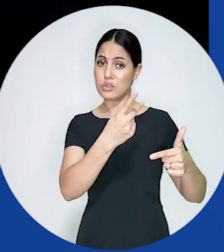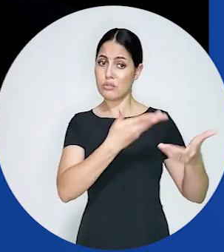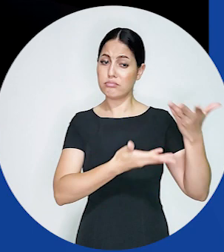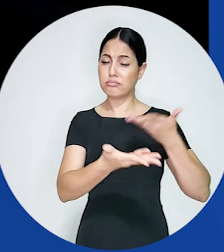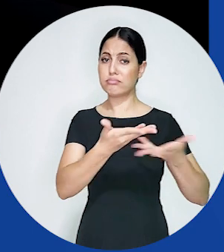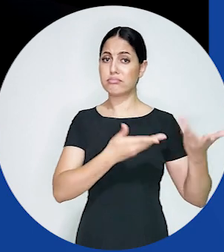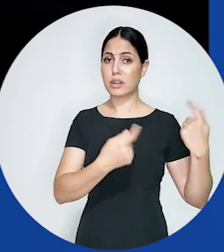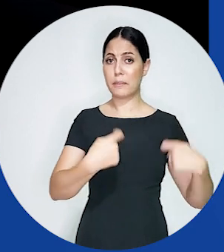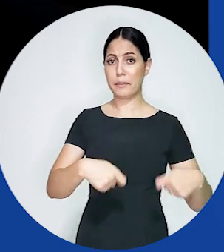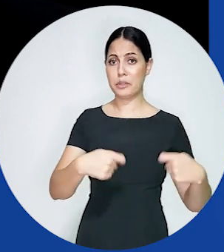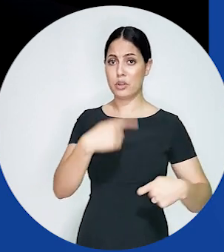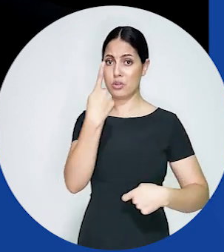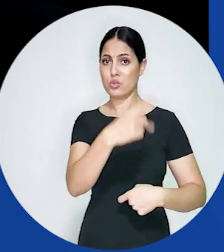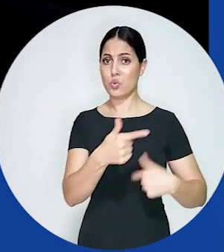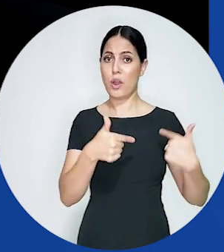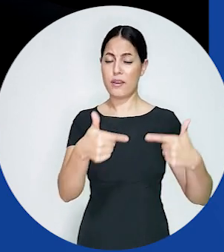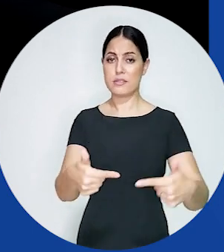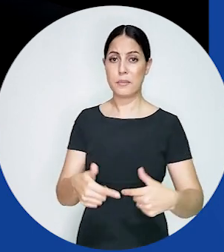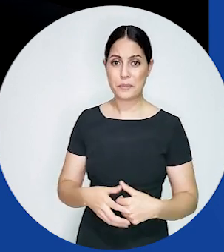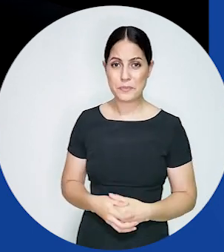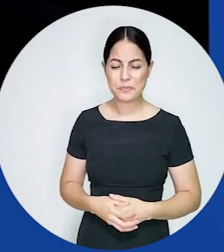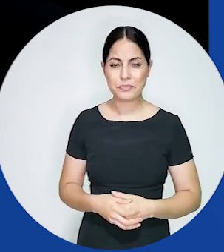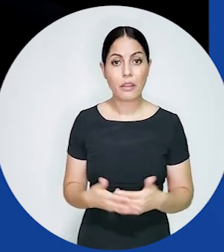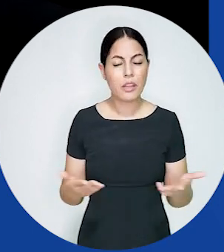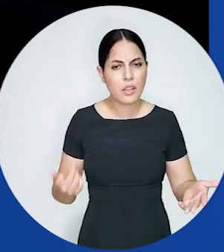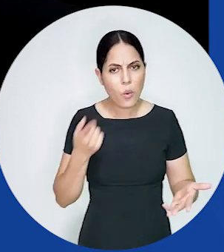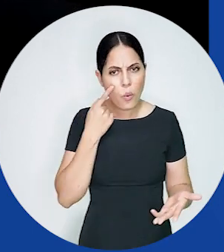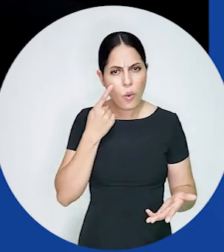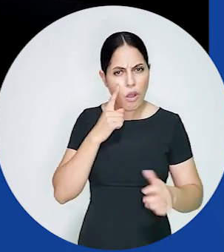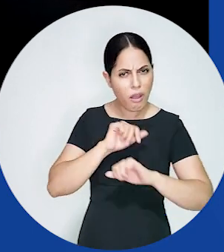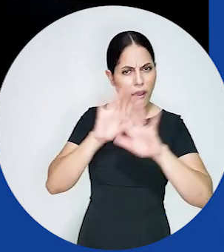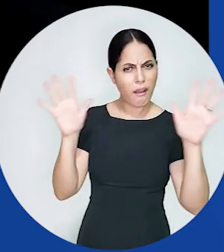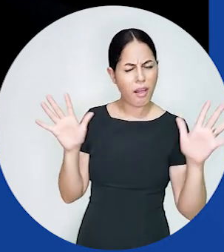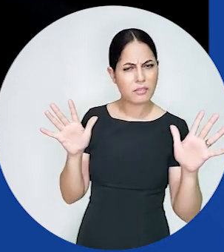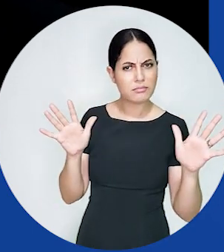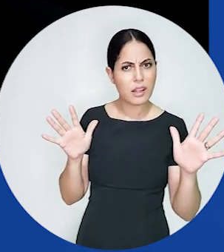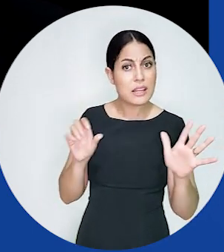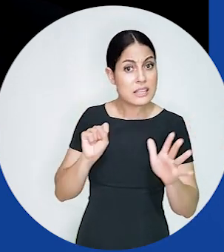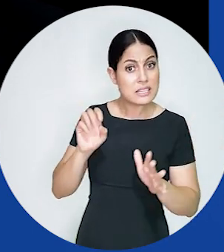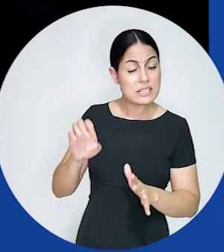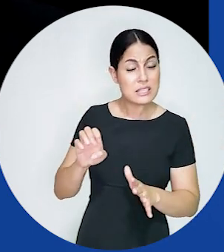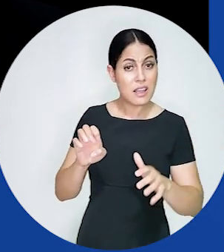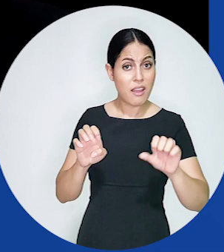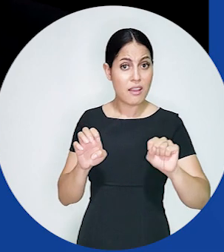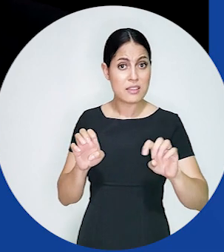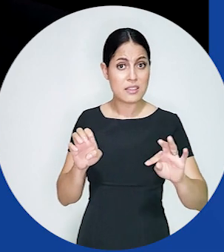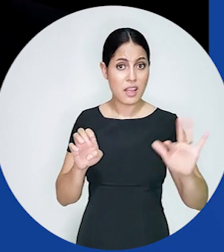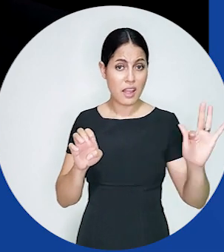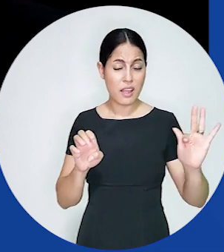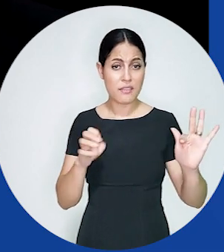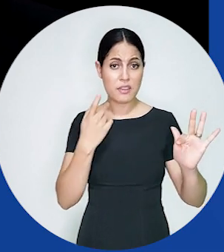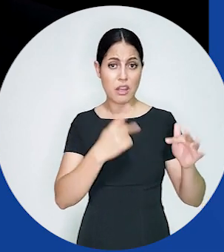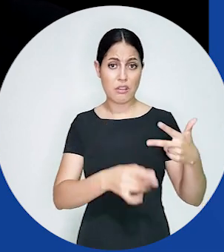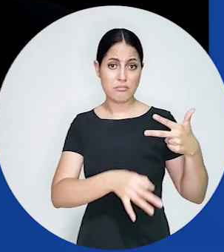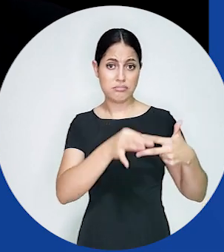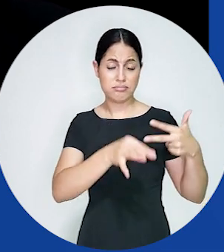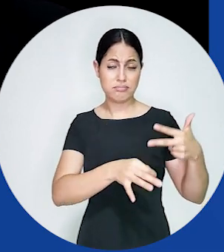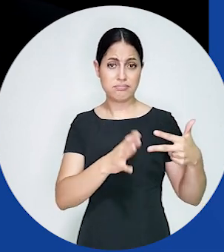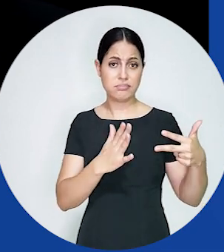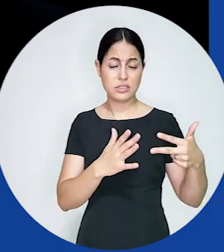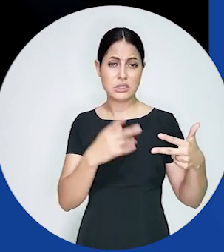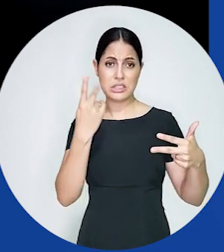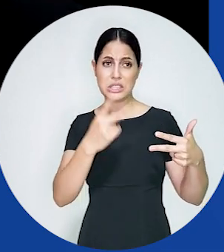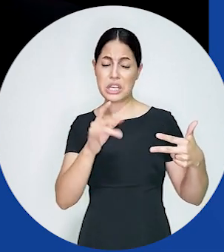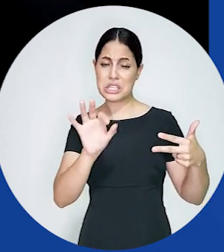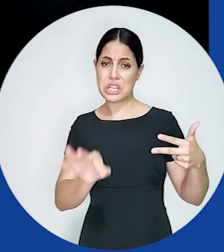dividindo o poder, vocês têm que harmonizar a sua atividade. Ora bem, no instante que haja ataques ao Supremo Tribunal Federal, e não entra no